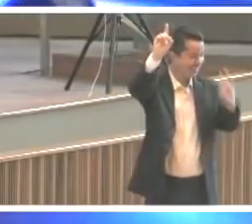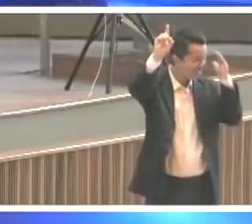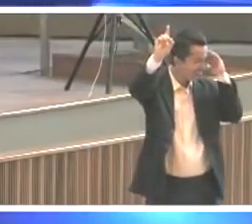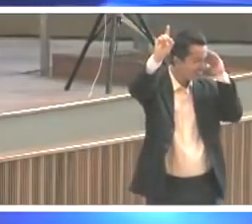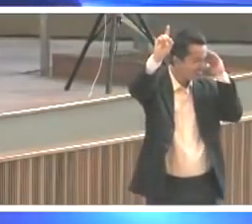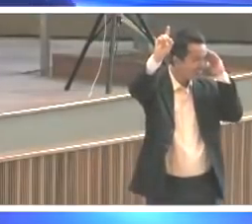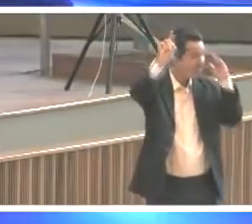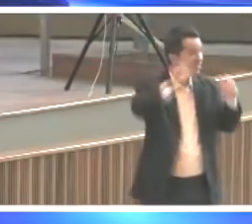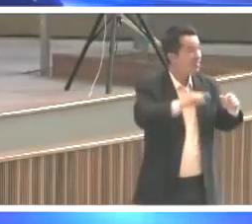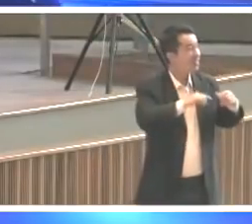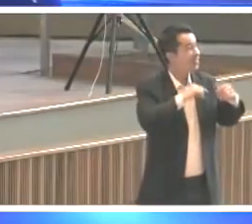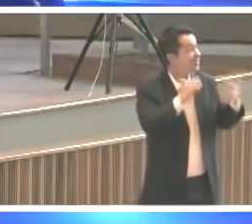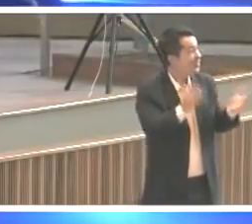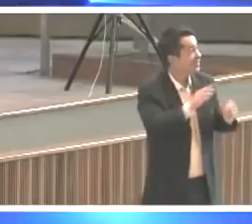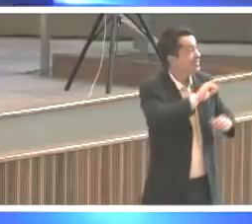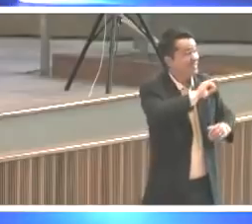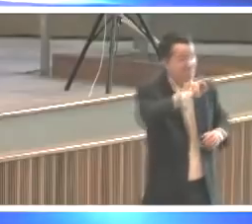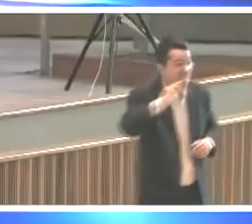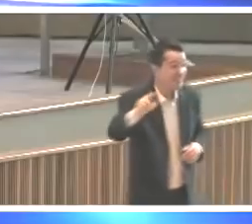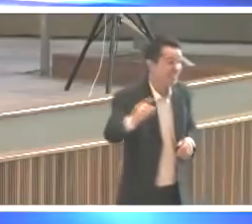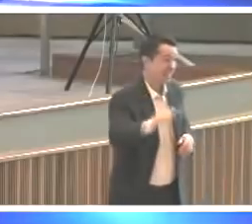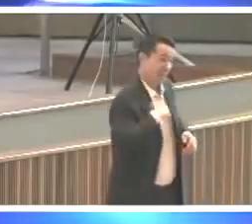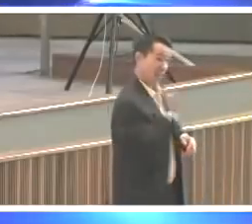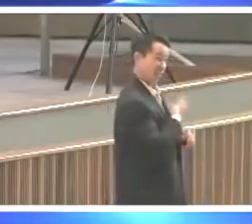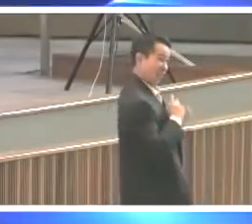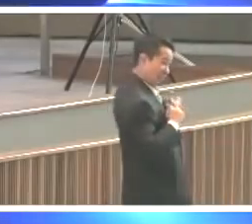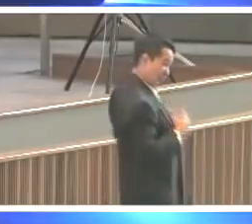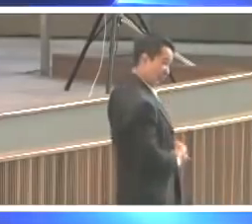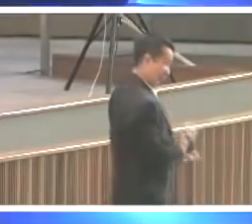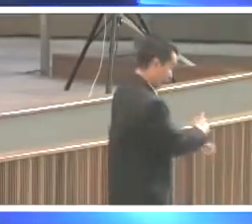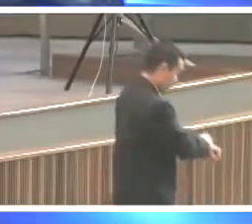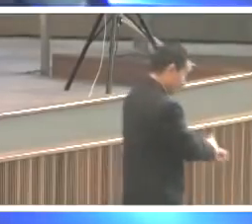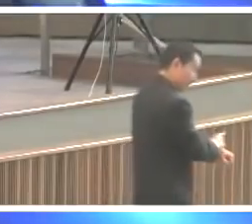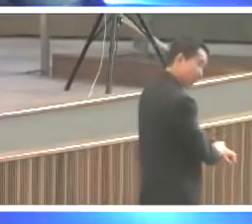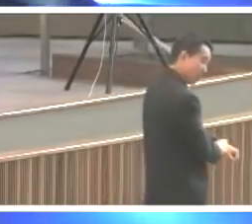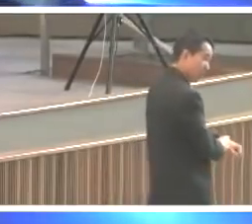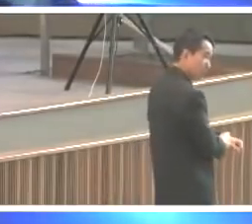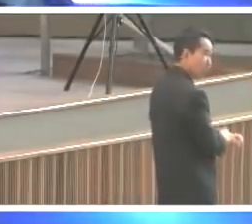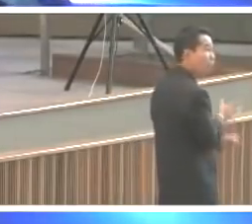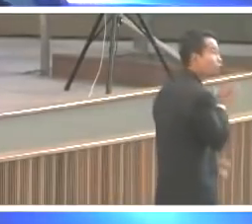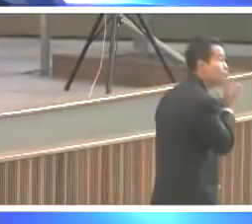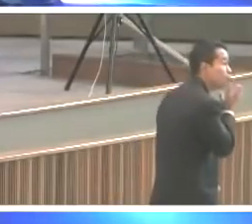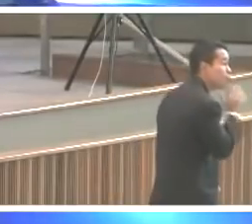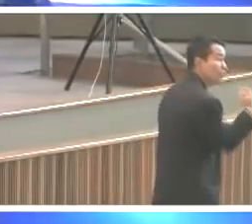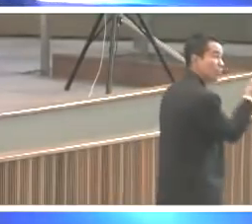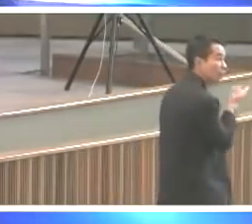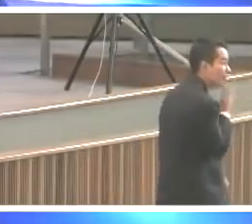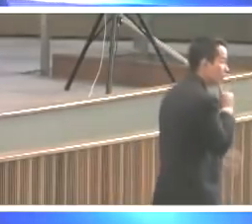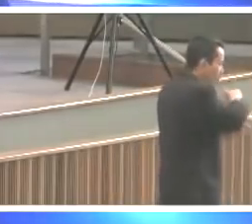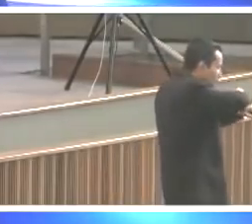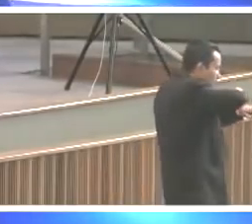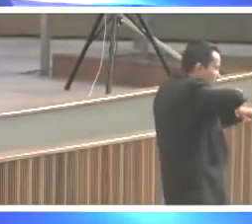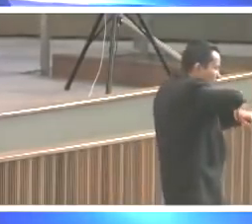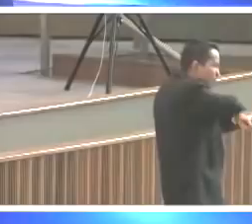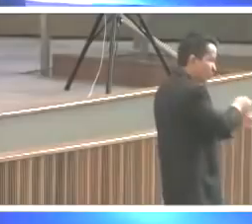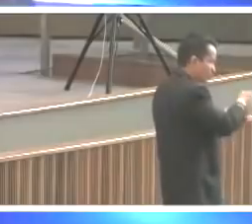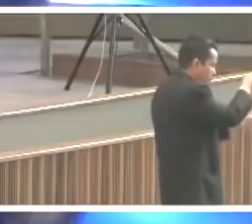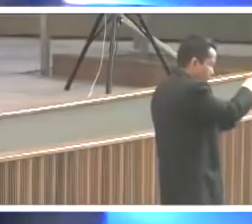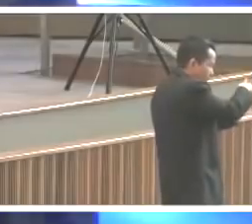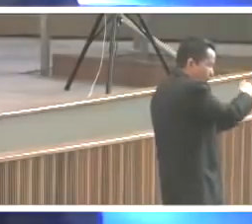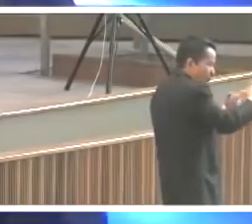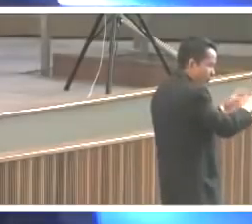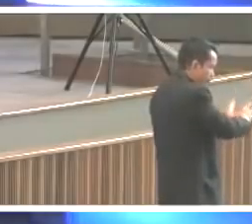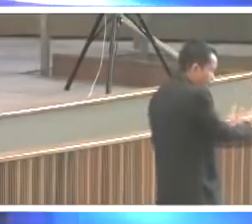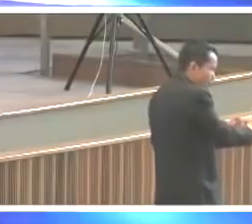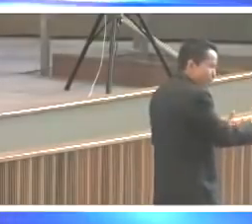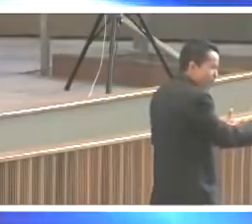no nascimento de Jesus o cronológico se encontrando com o plano de Deus, que é o kairos